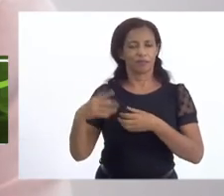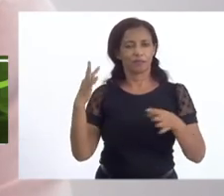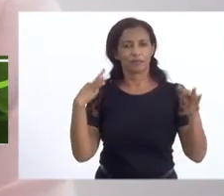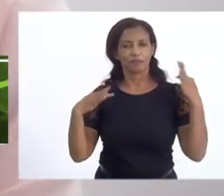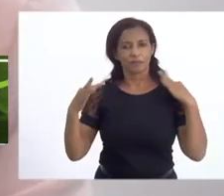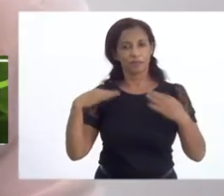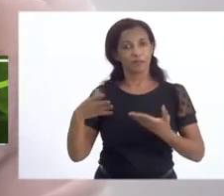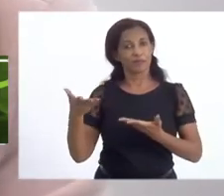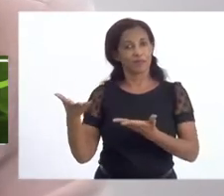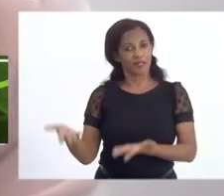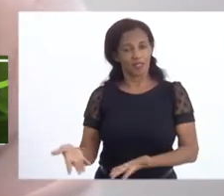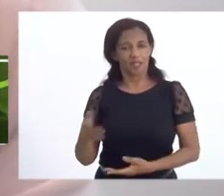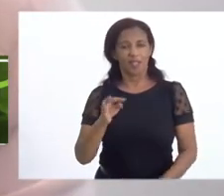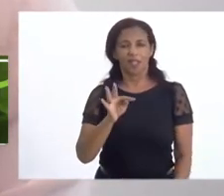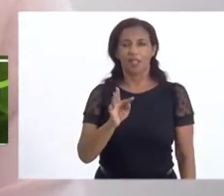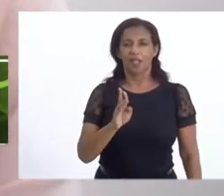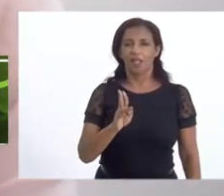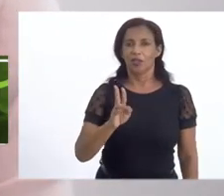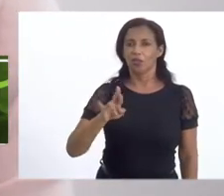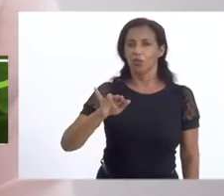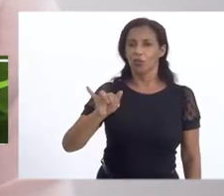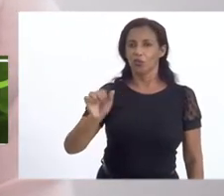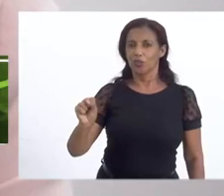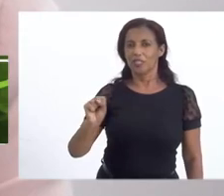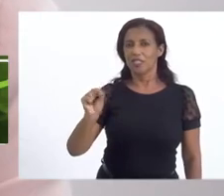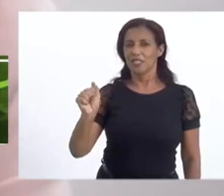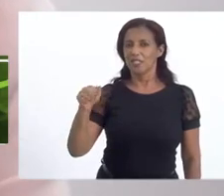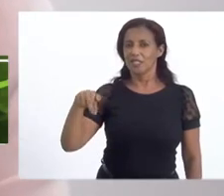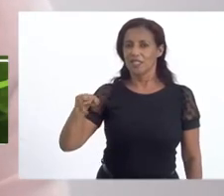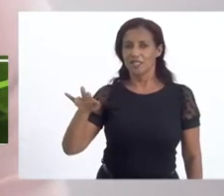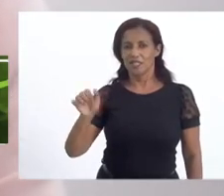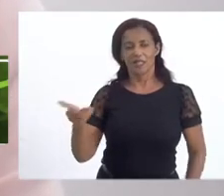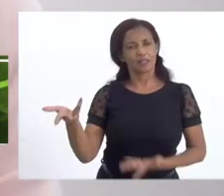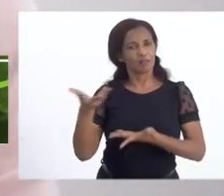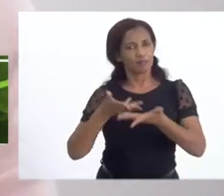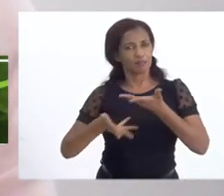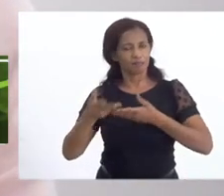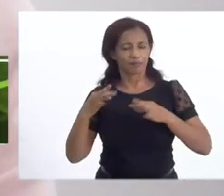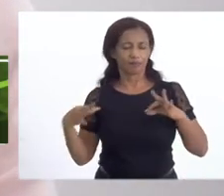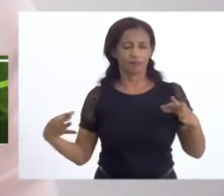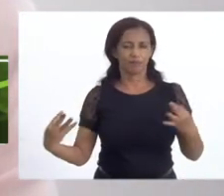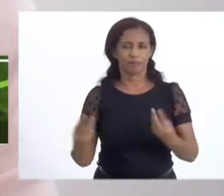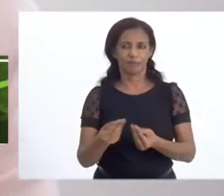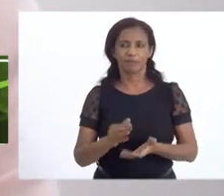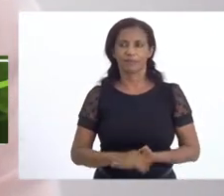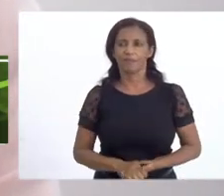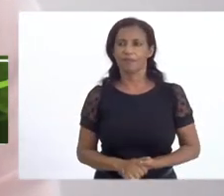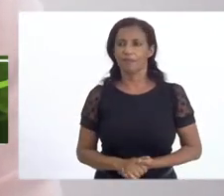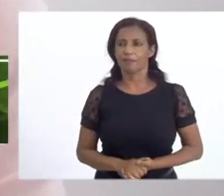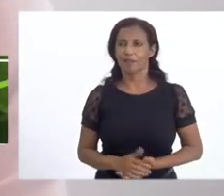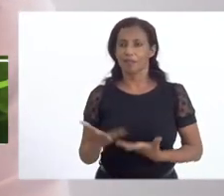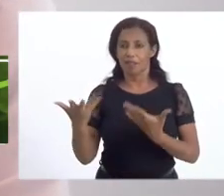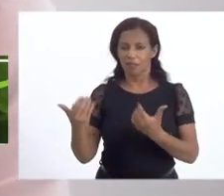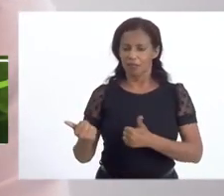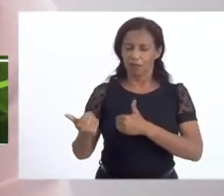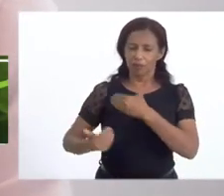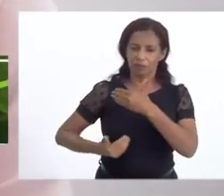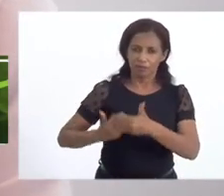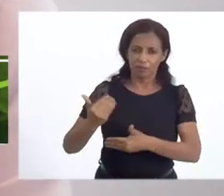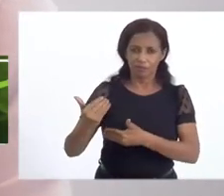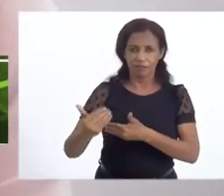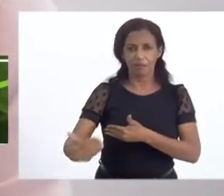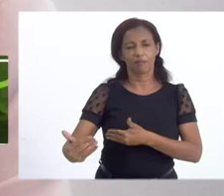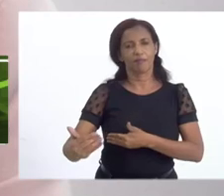Turismo, que é a Turizangra. Né, agradecer a participação de todos. E vamos avançar,